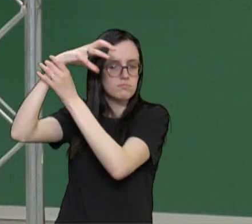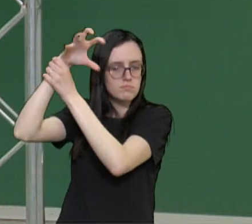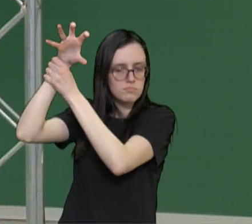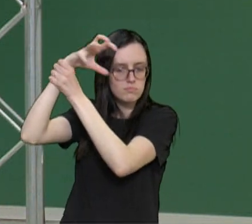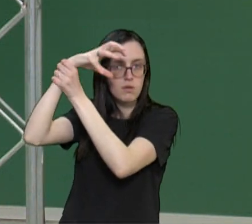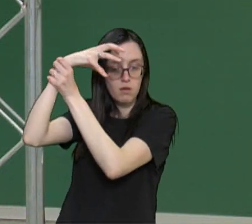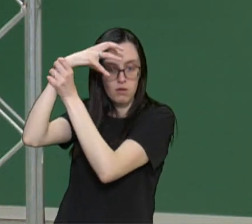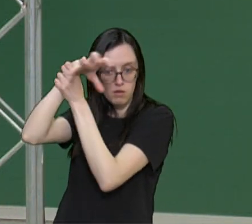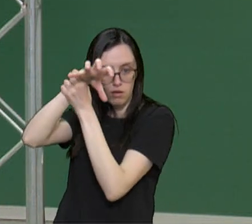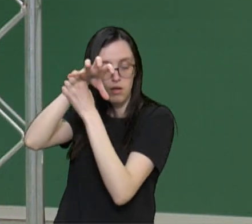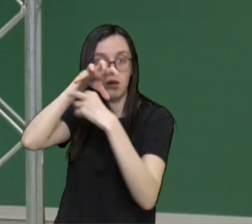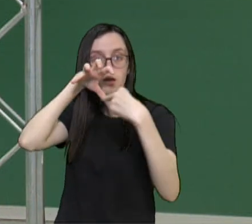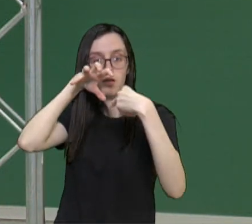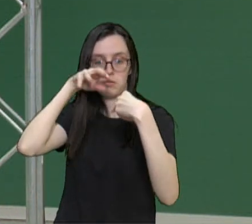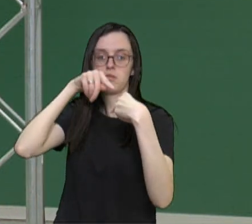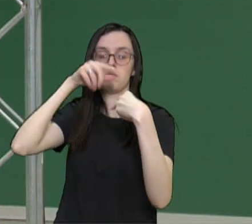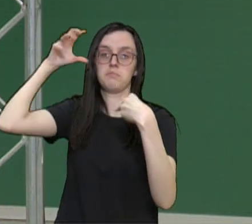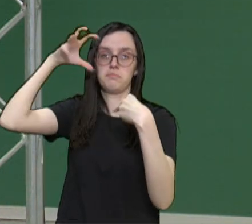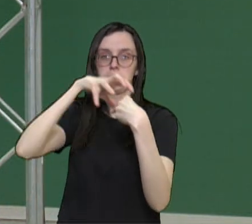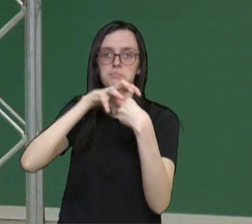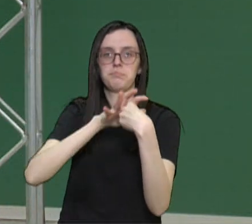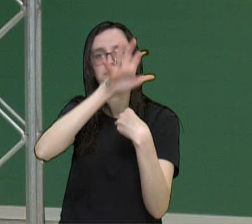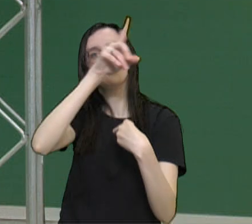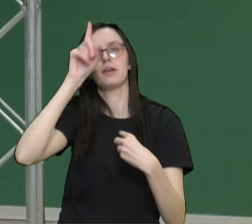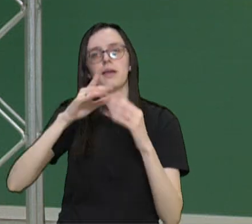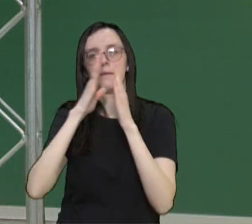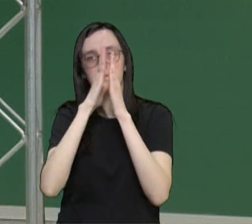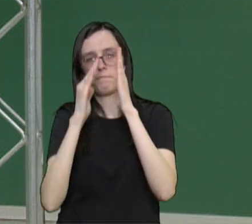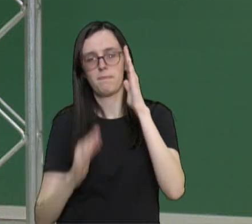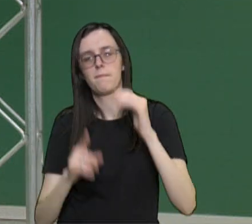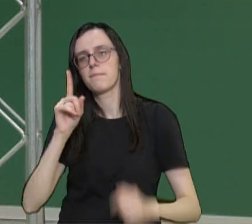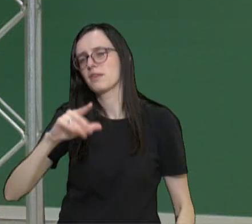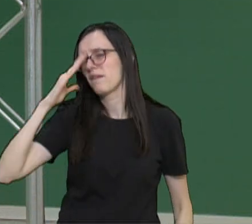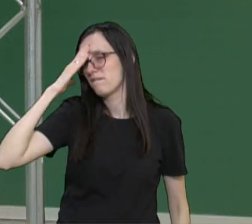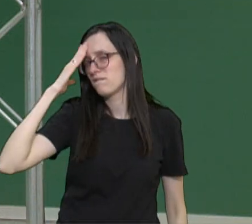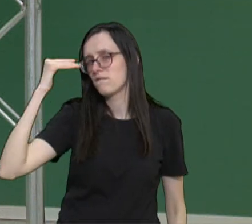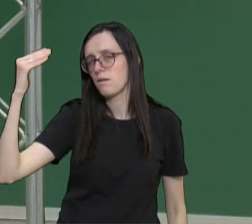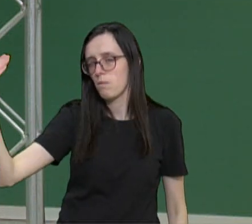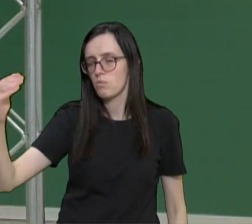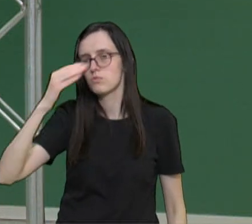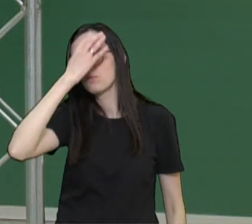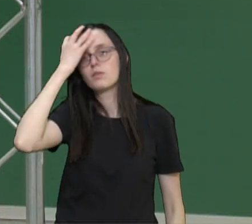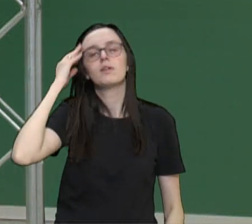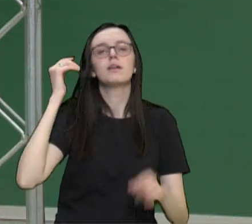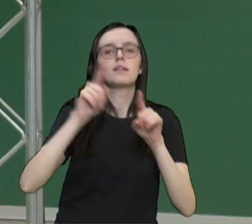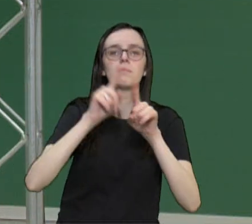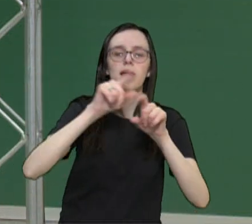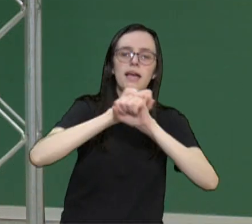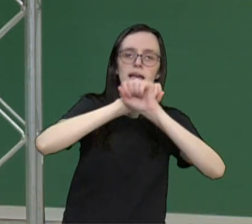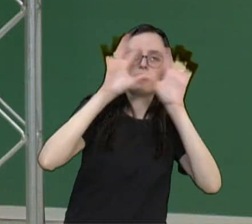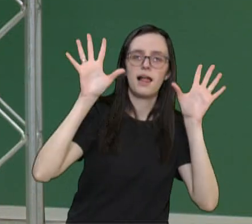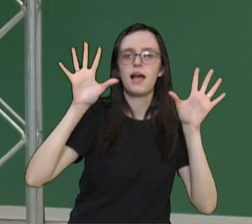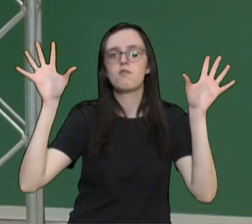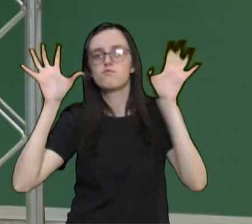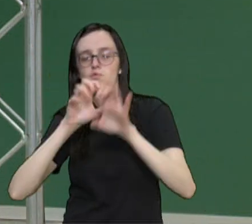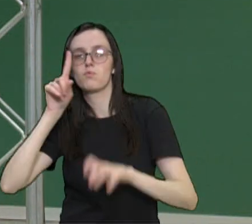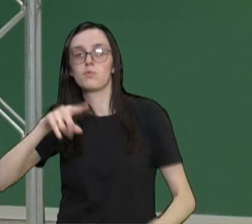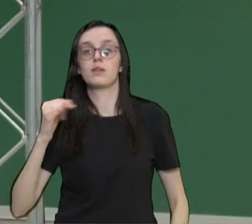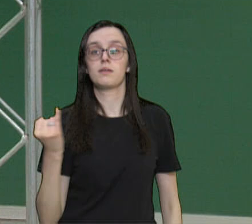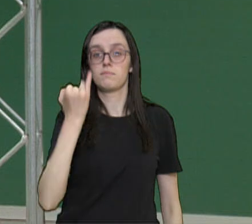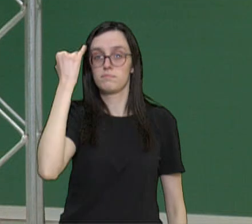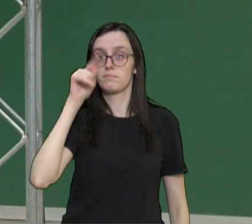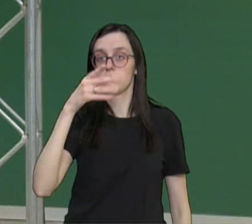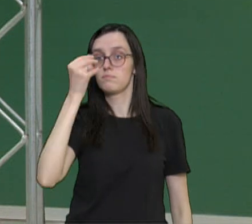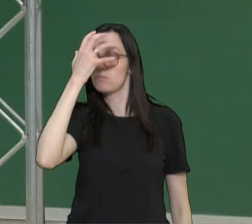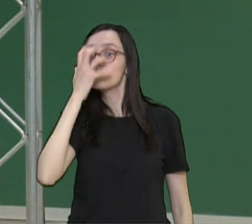vai ver isso em diversas obras do Barroco. Tá? Esse é o famoso contraste de claro e escuro, levado bem a sério pelo Barroco,